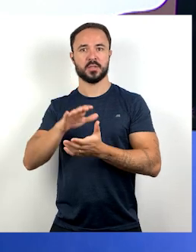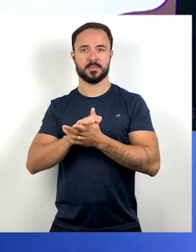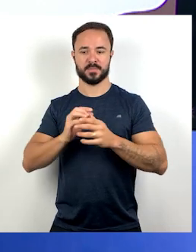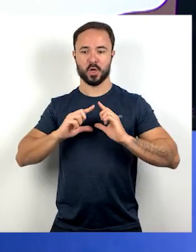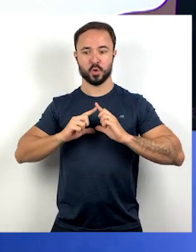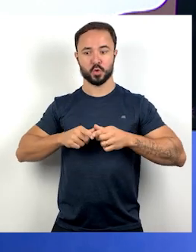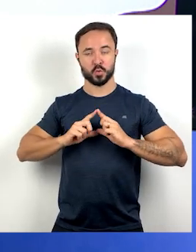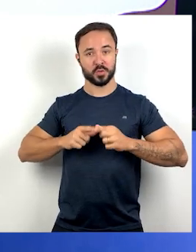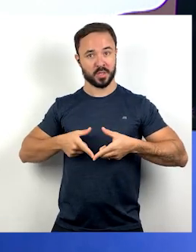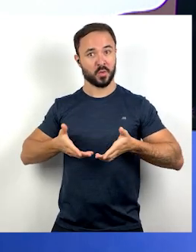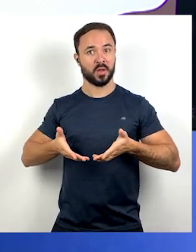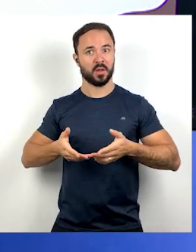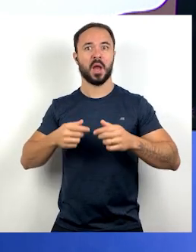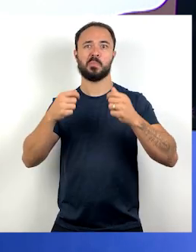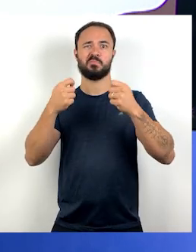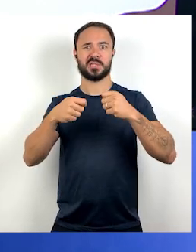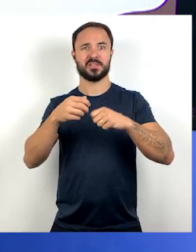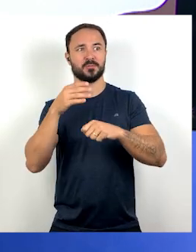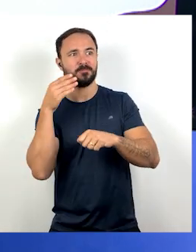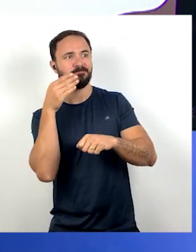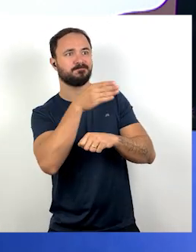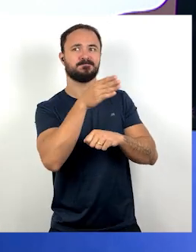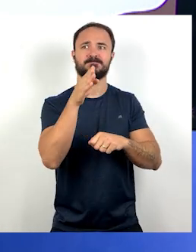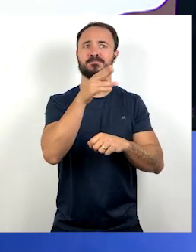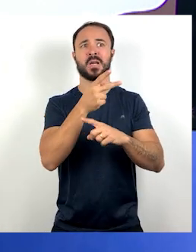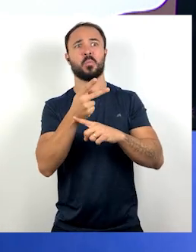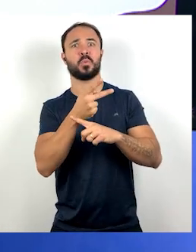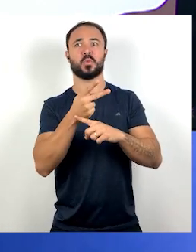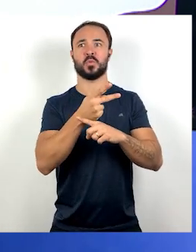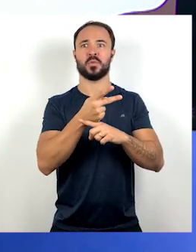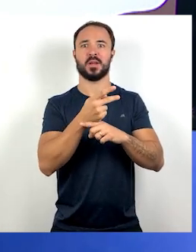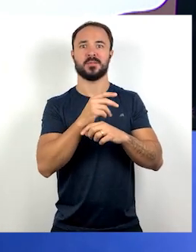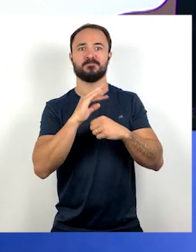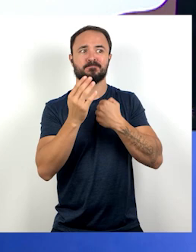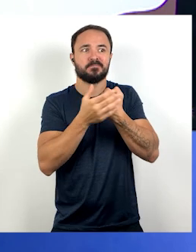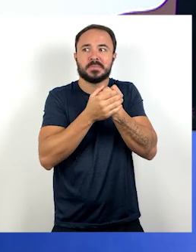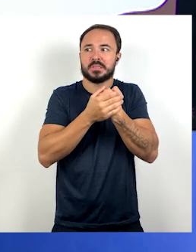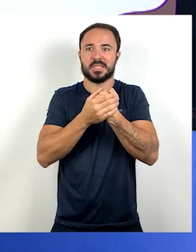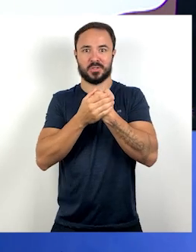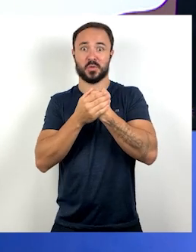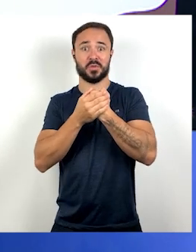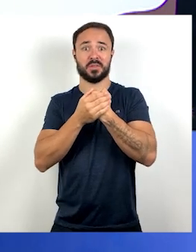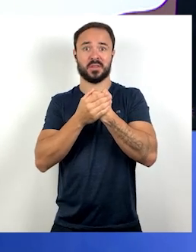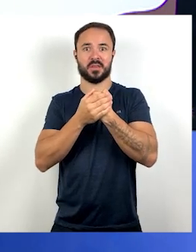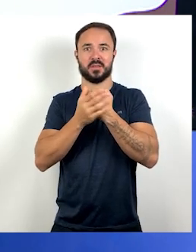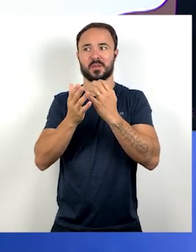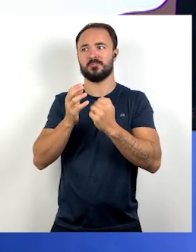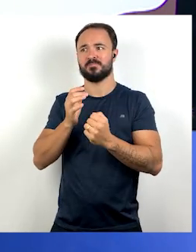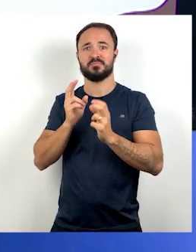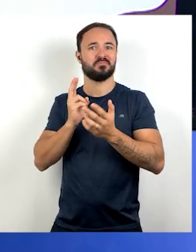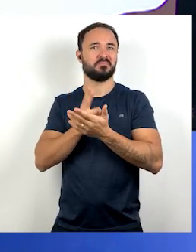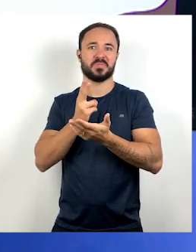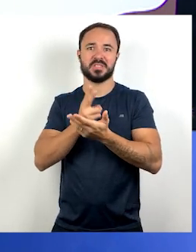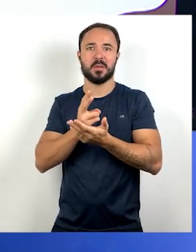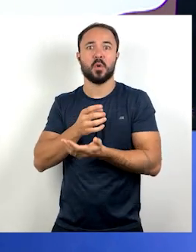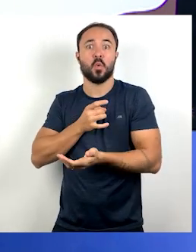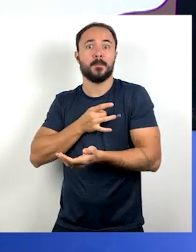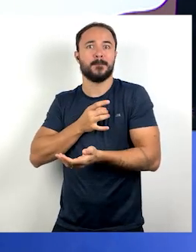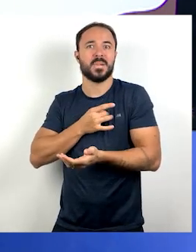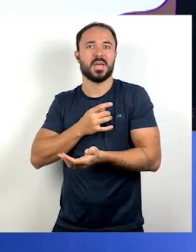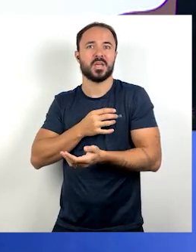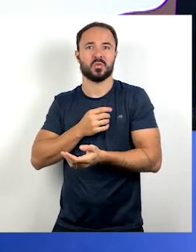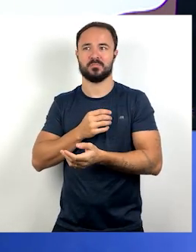eles foram para esse esconderijo, mas viviam sempre com medo de uma denúncia, de